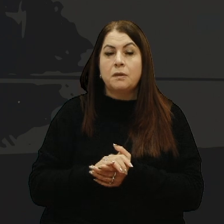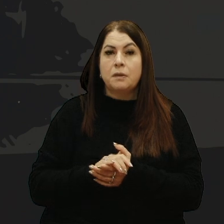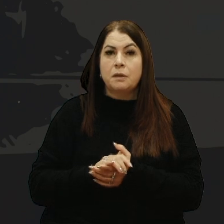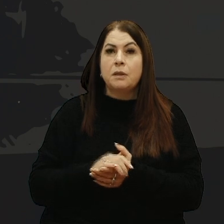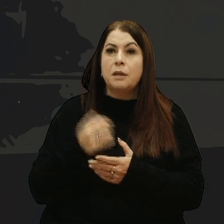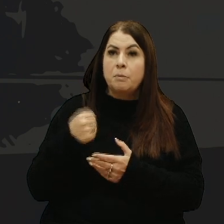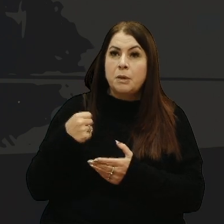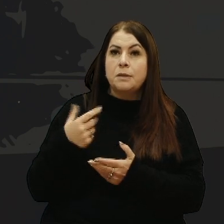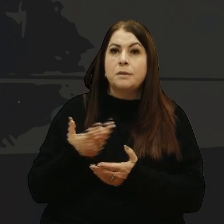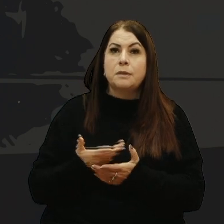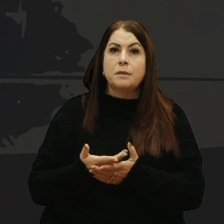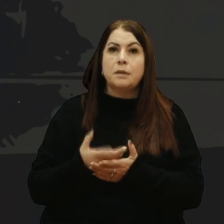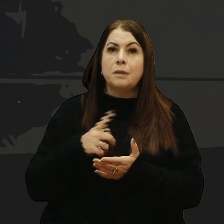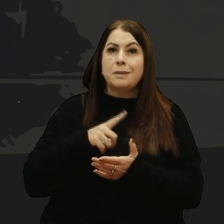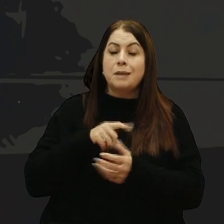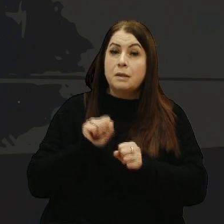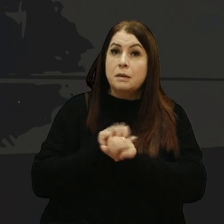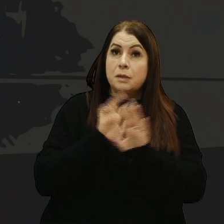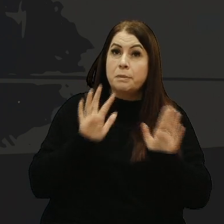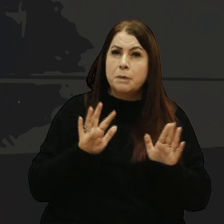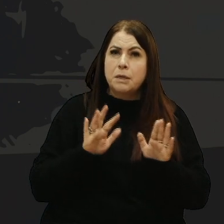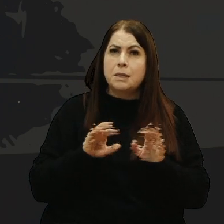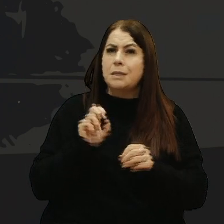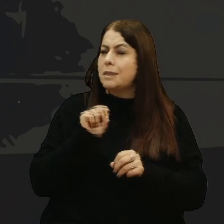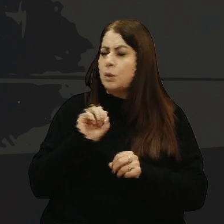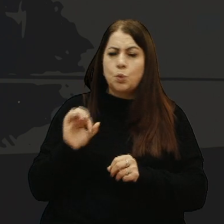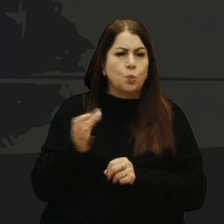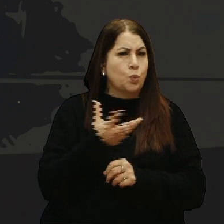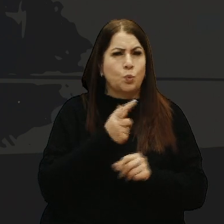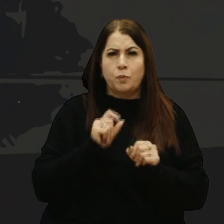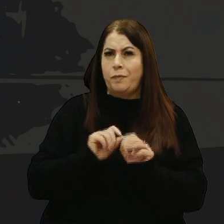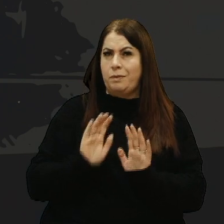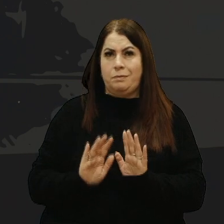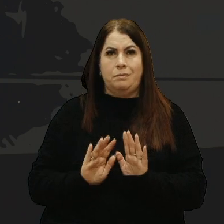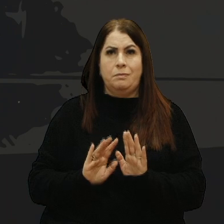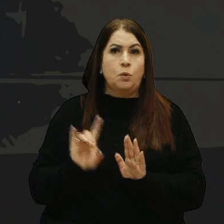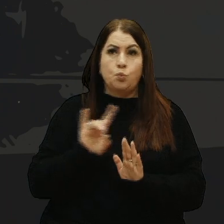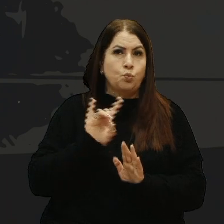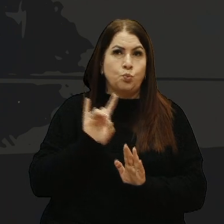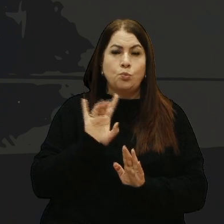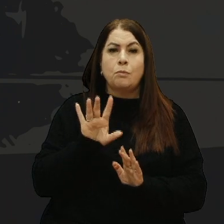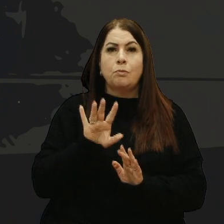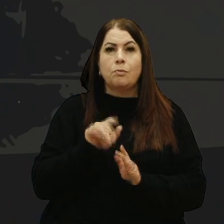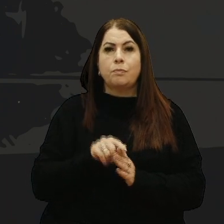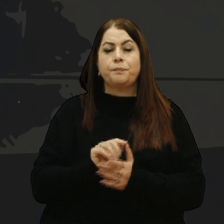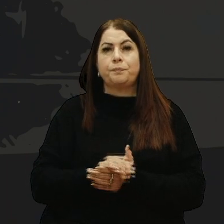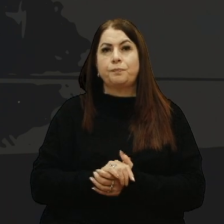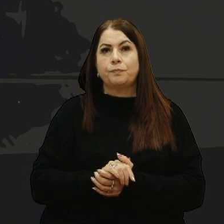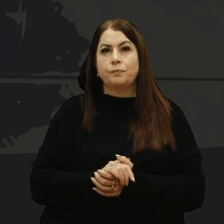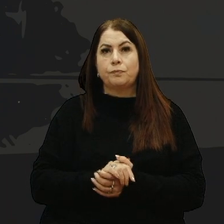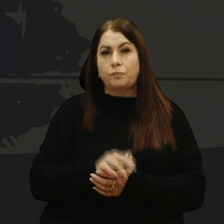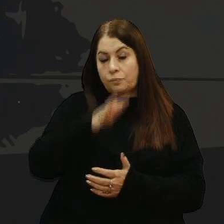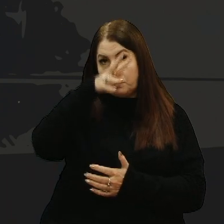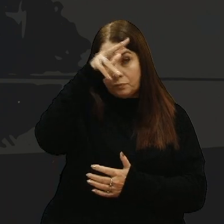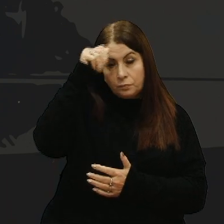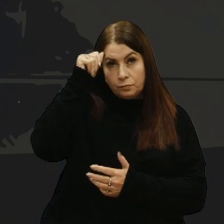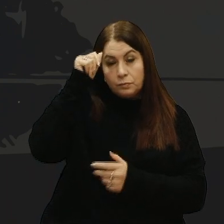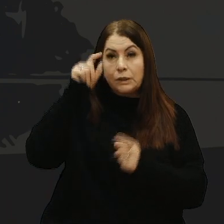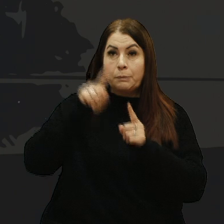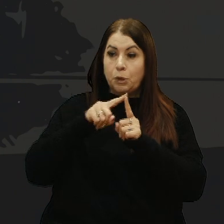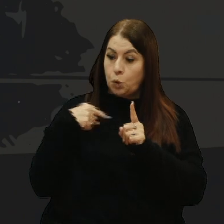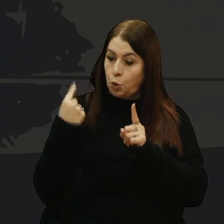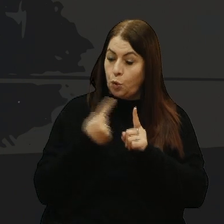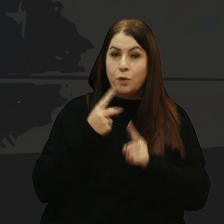gente precisa ter transparência, sim, em tudo que a gente faz. Não só na questão da prefeitura, mas também